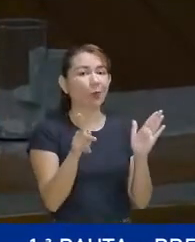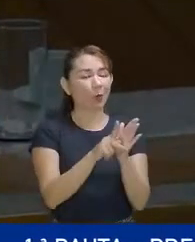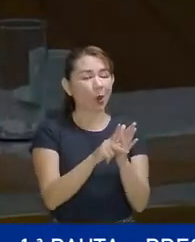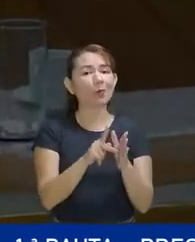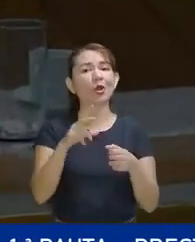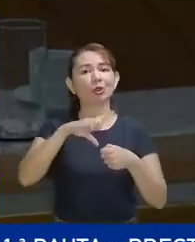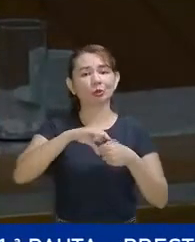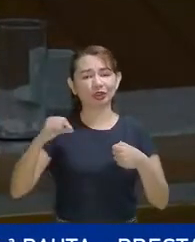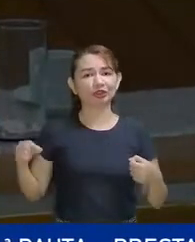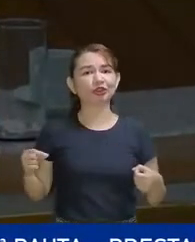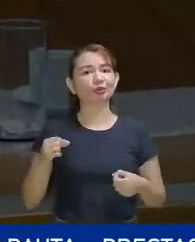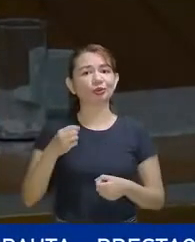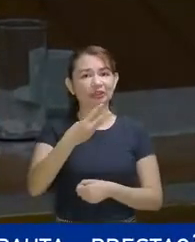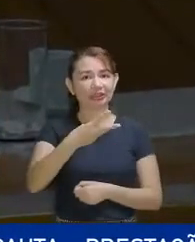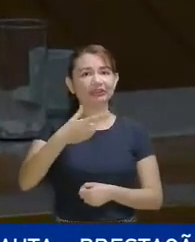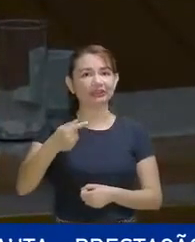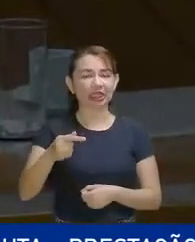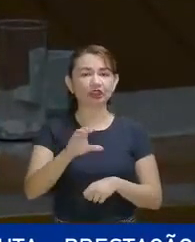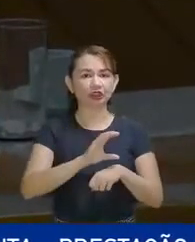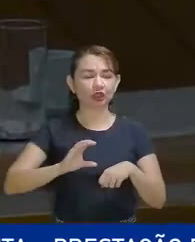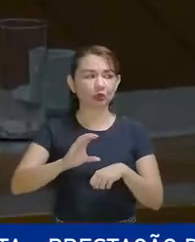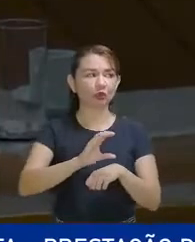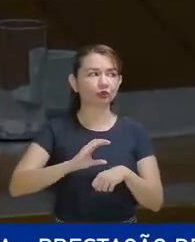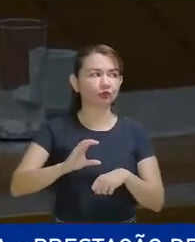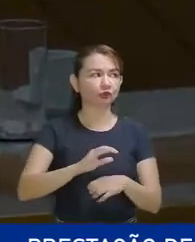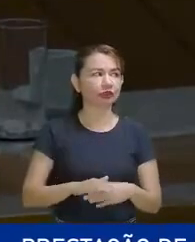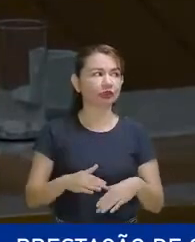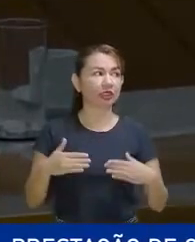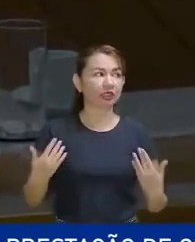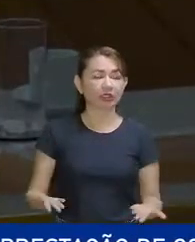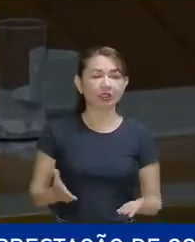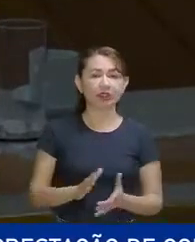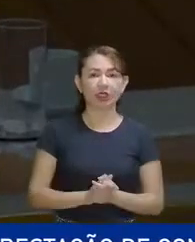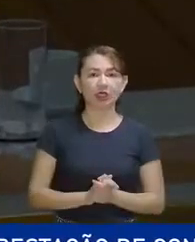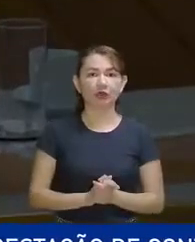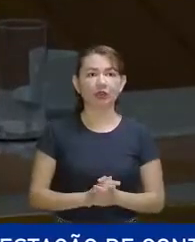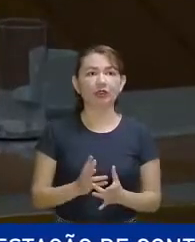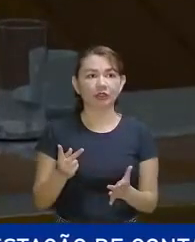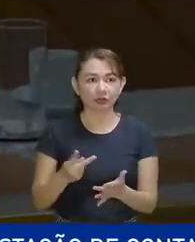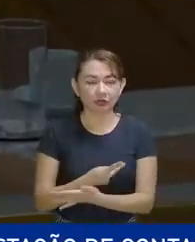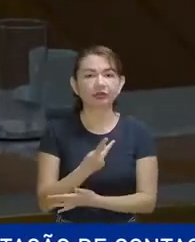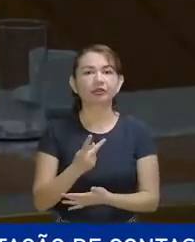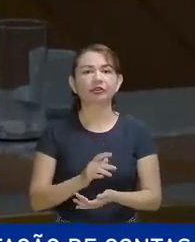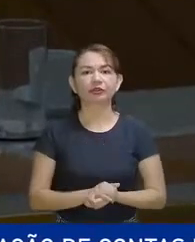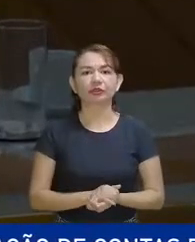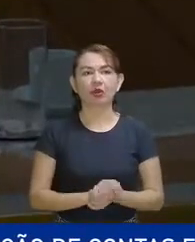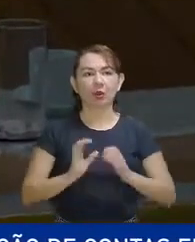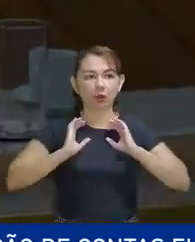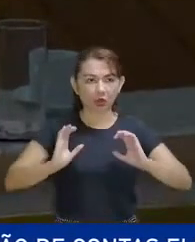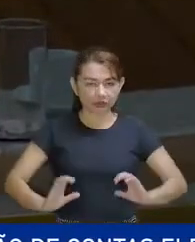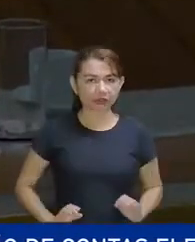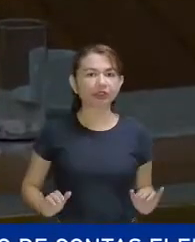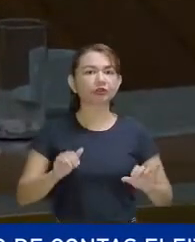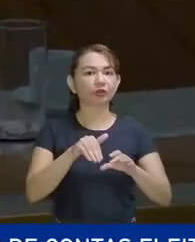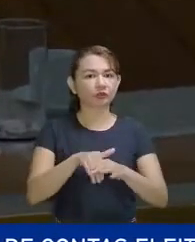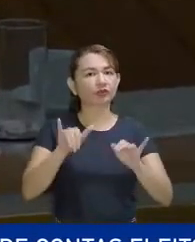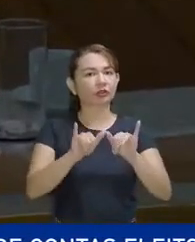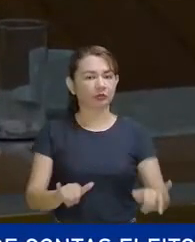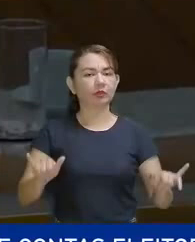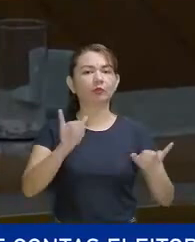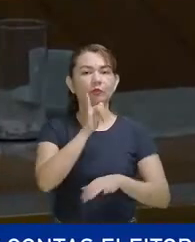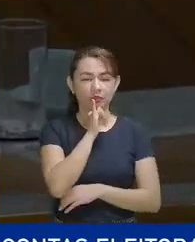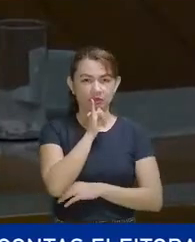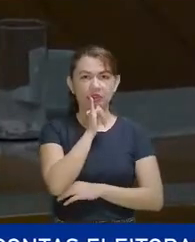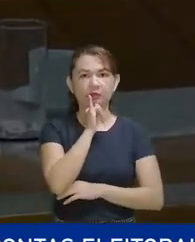da Constituição Federal. O que se diz é que, nos casos concretos em análise, caso do coordenador de campanha, por exemplo,